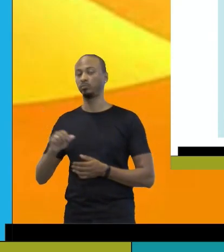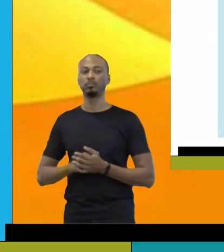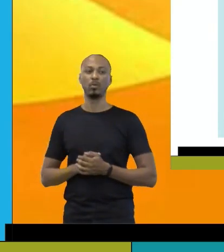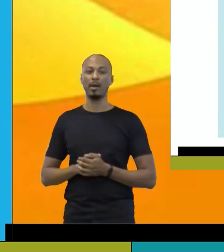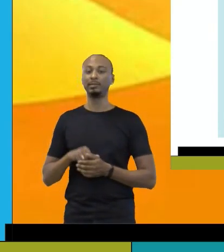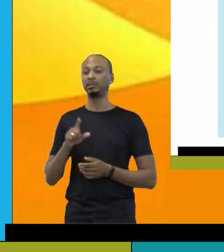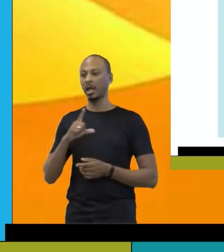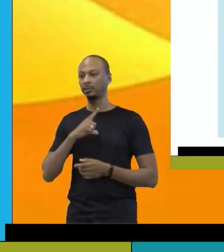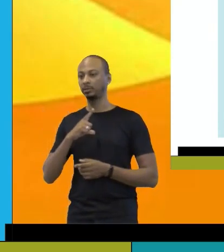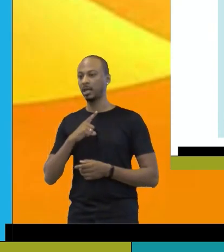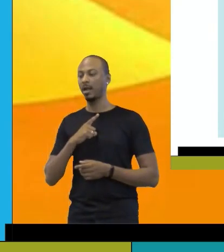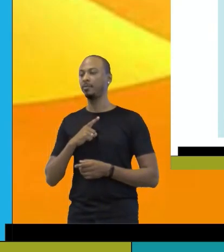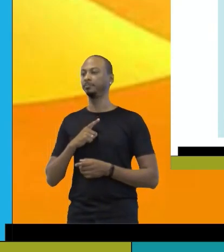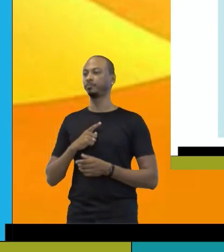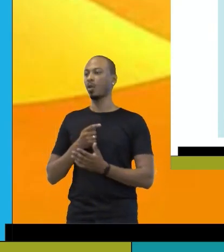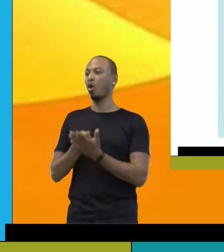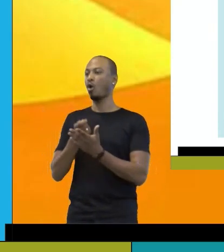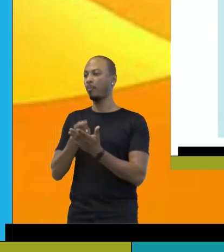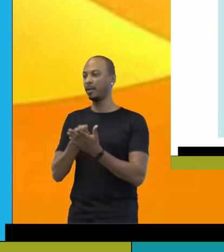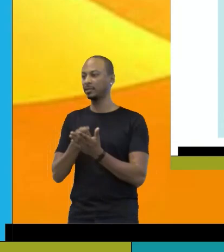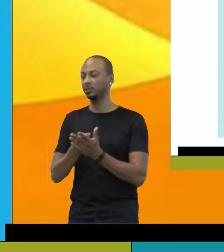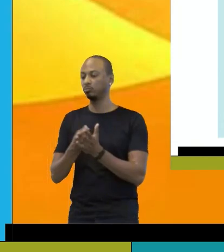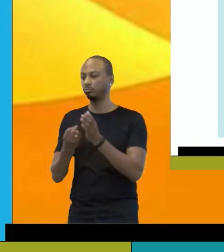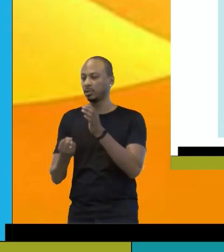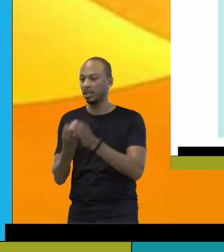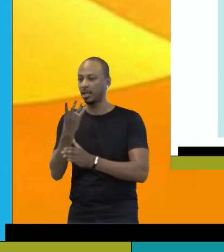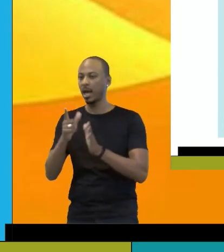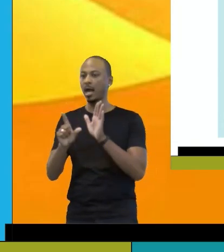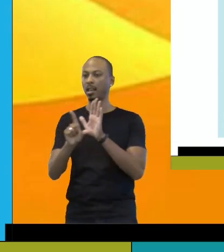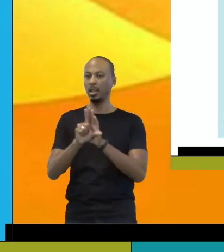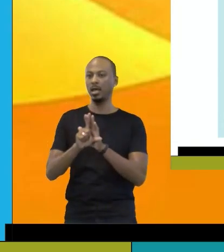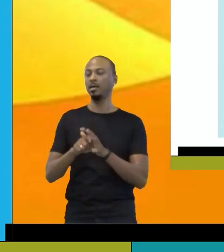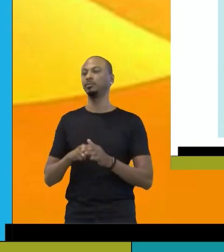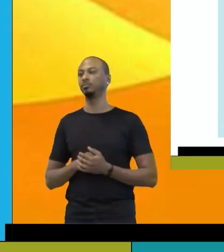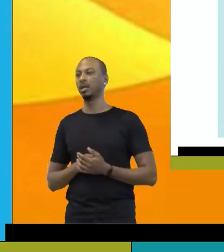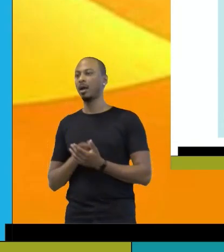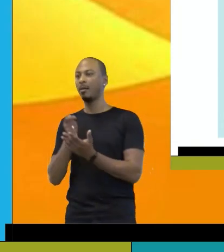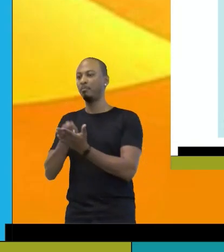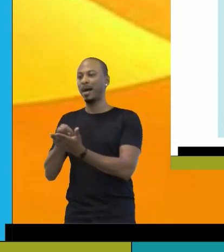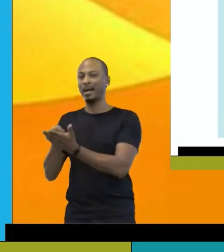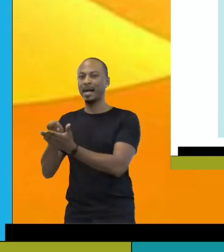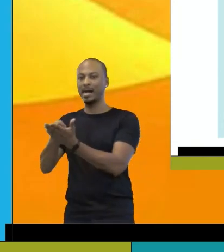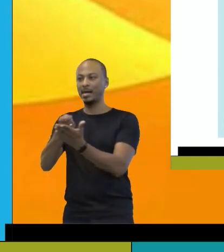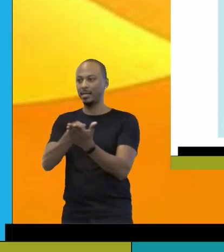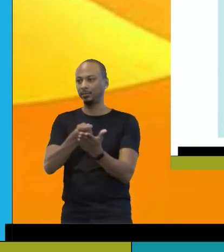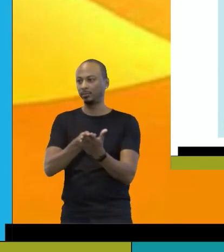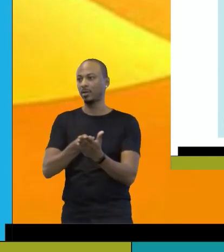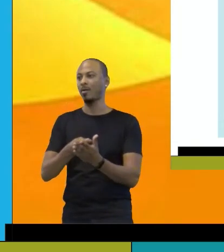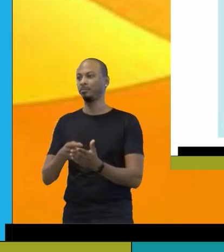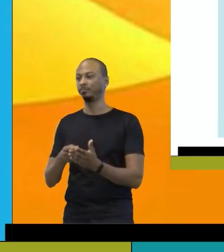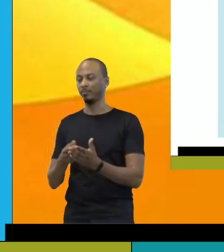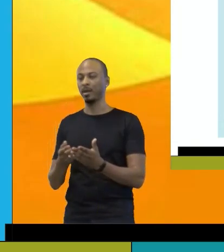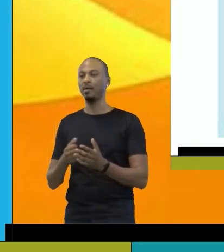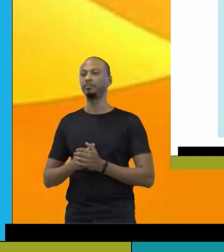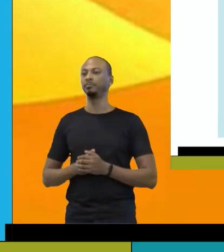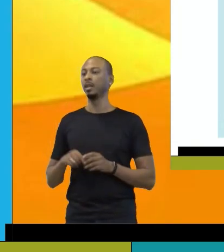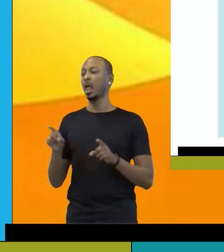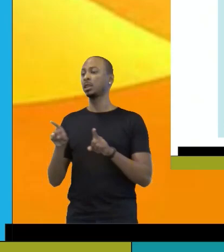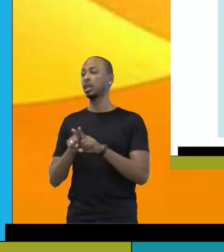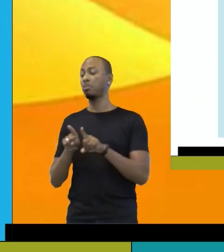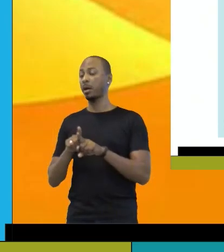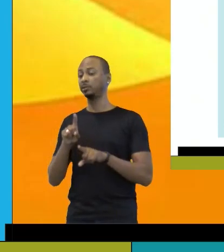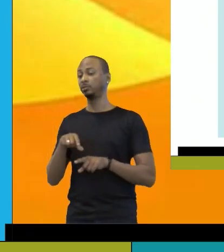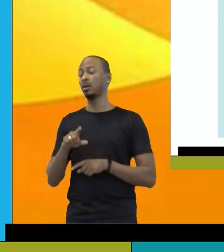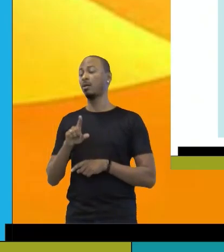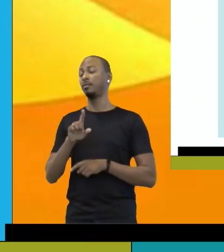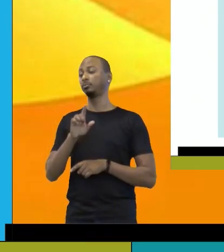impostos, tributos, normas, regras de conduta, etc, etc, etc. Como eles, os senhores